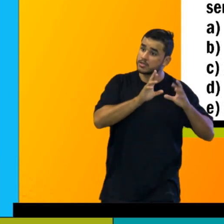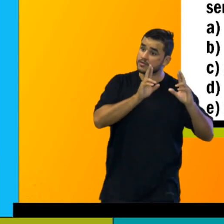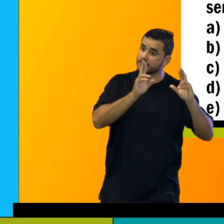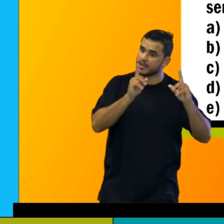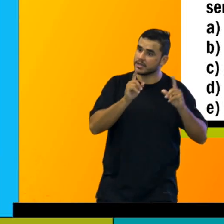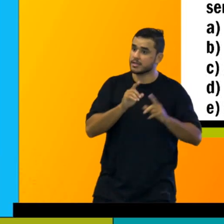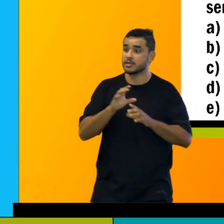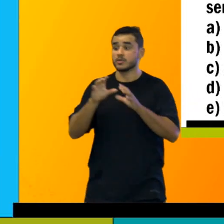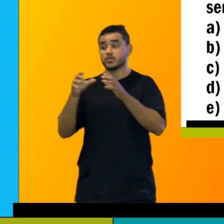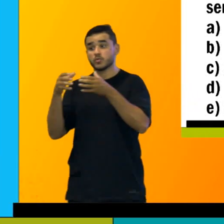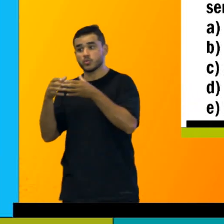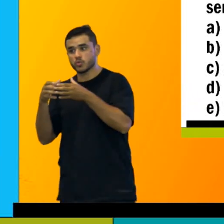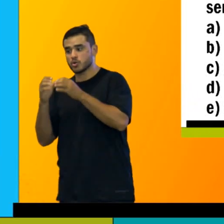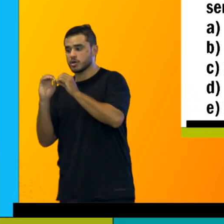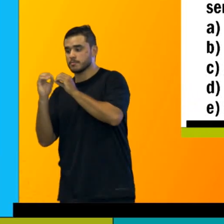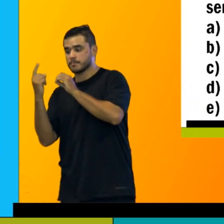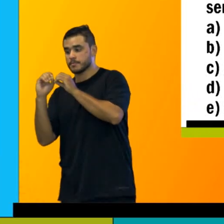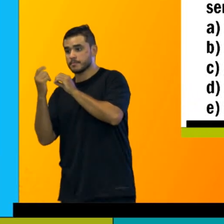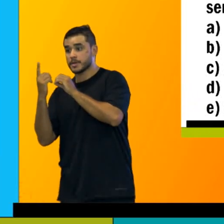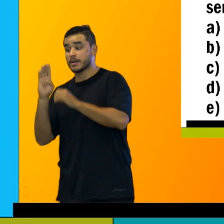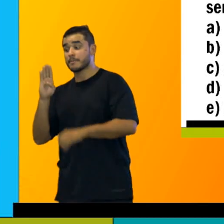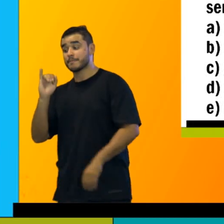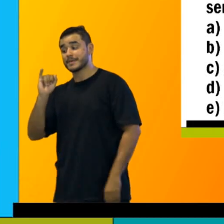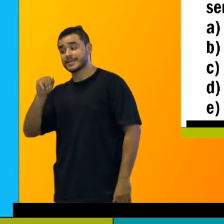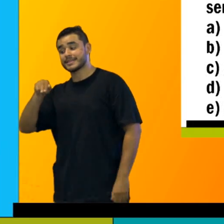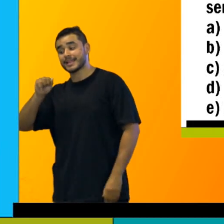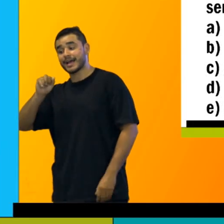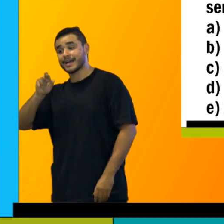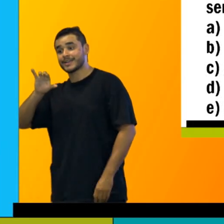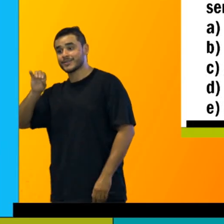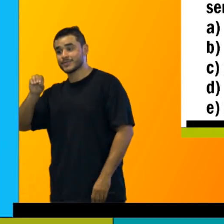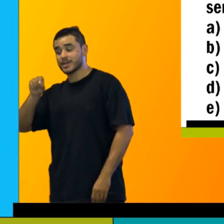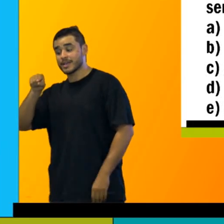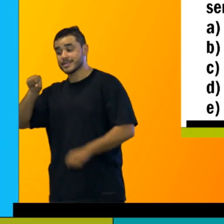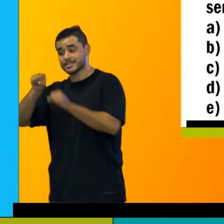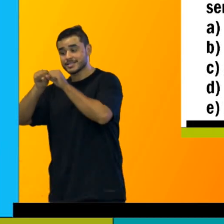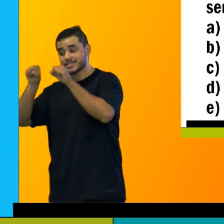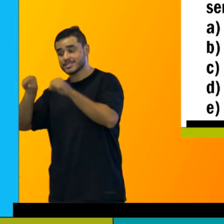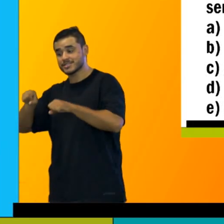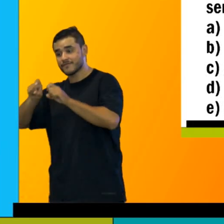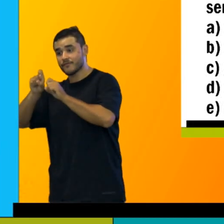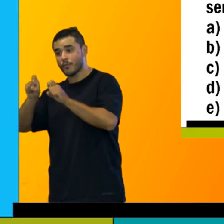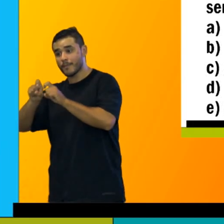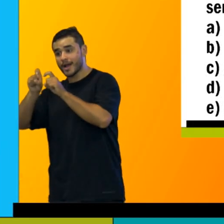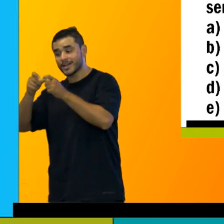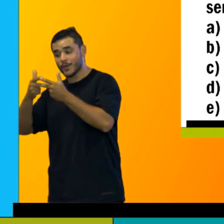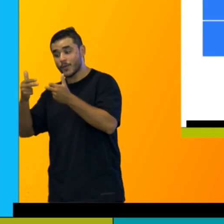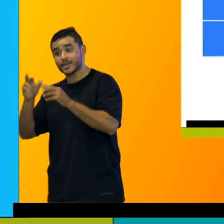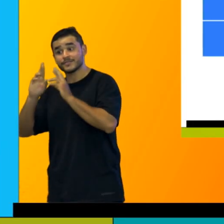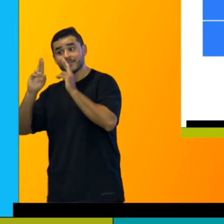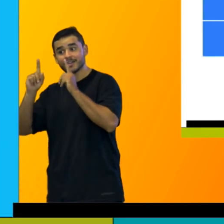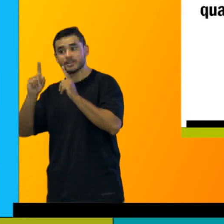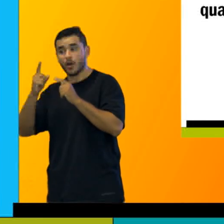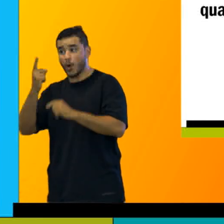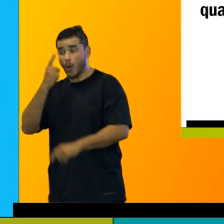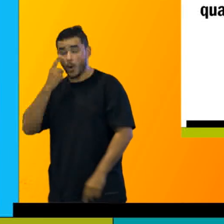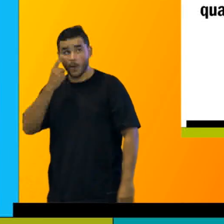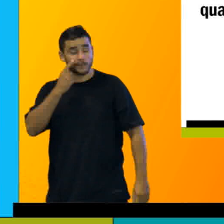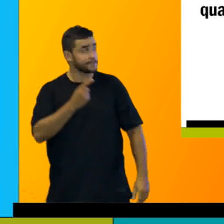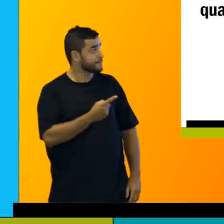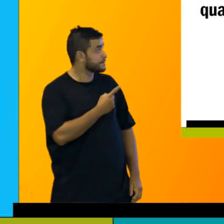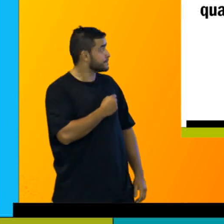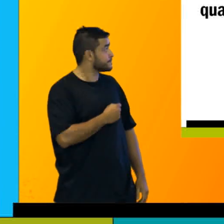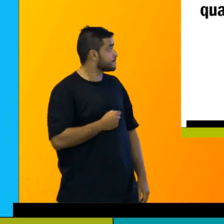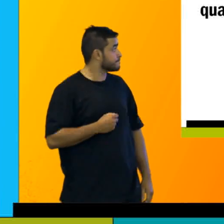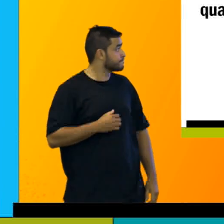saber quanto é o 9 no binário? Então não, porque a questão deu. A questão deu, ó. Como é o 9 no binário, ó?